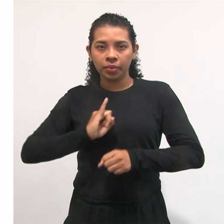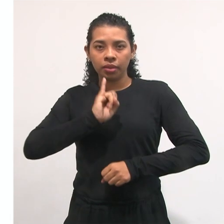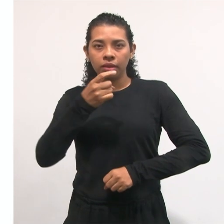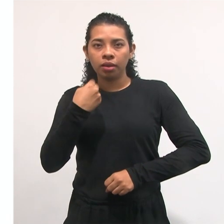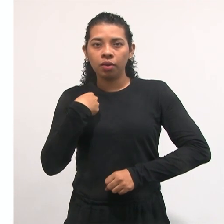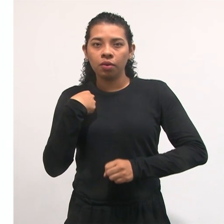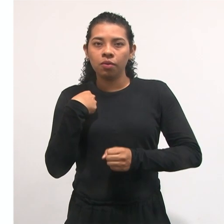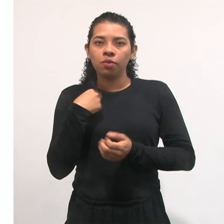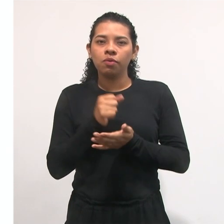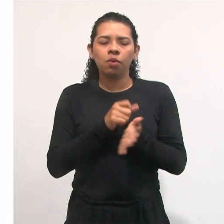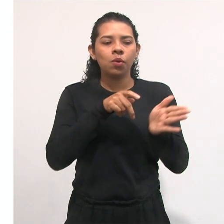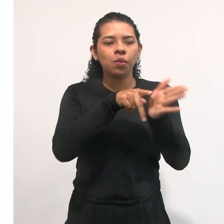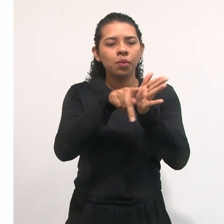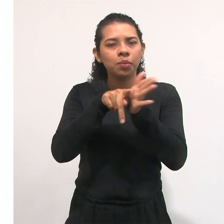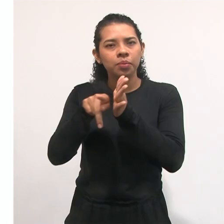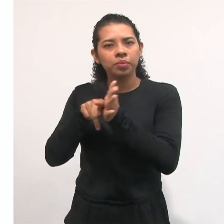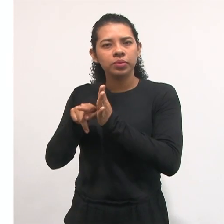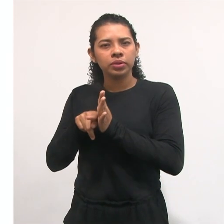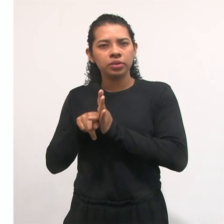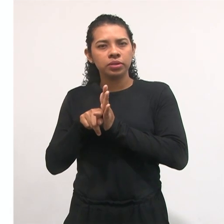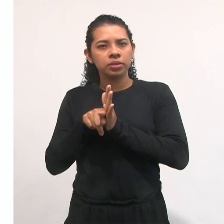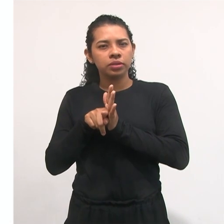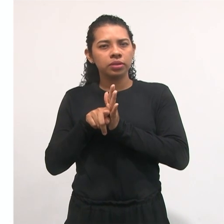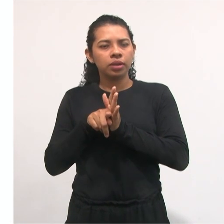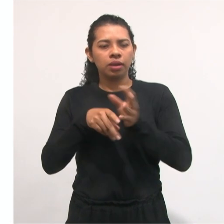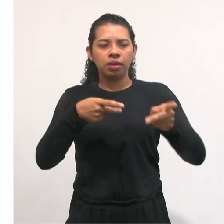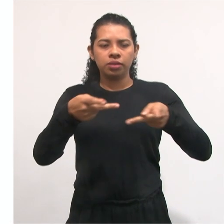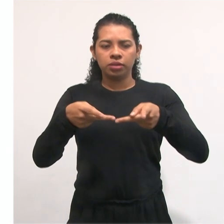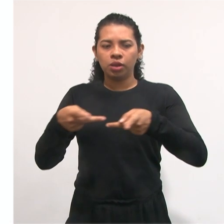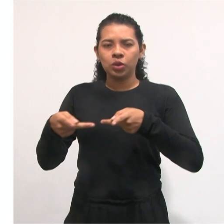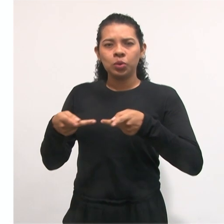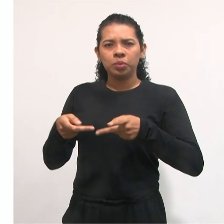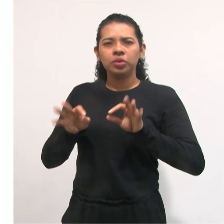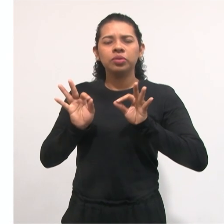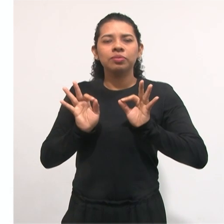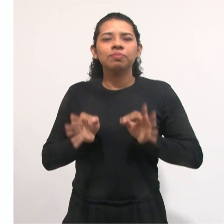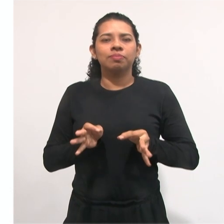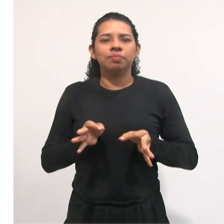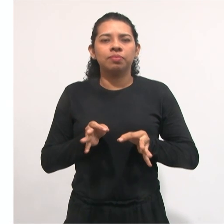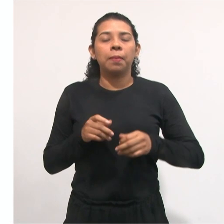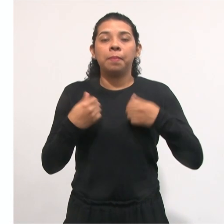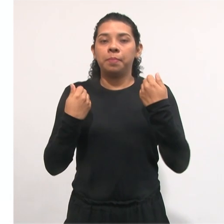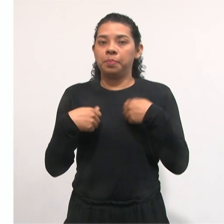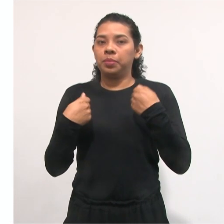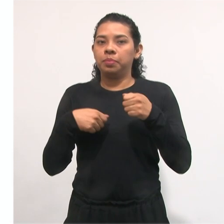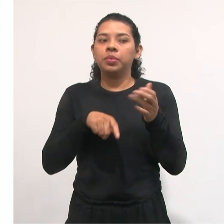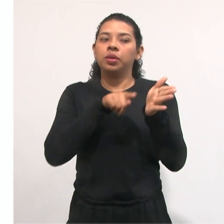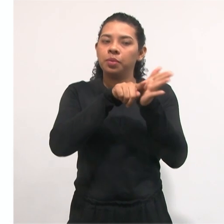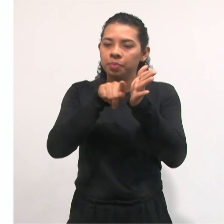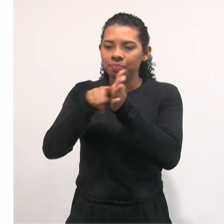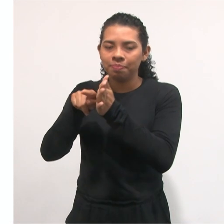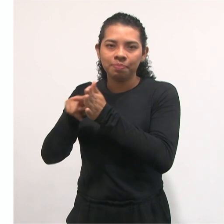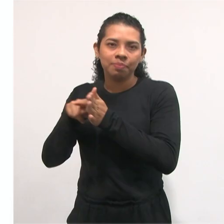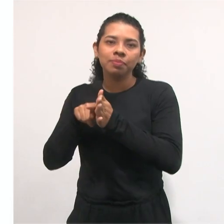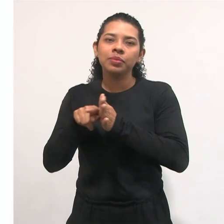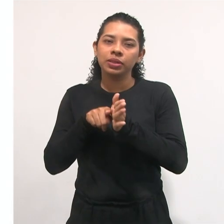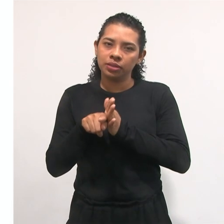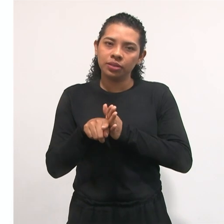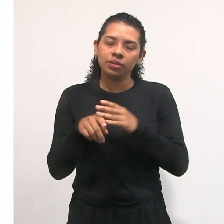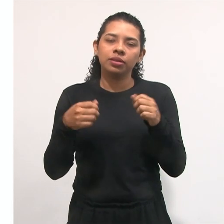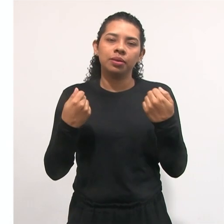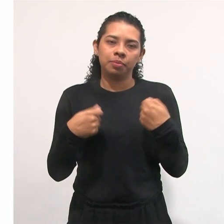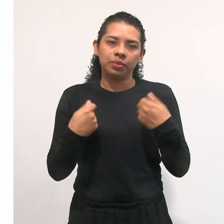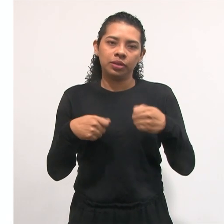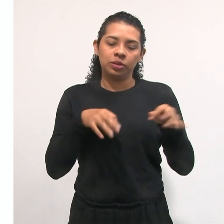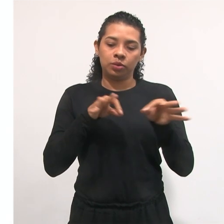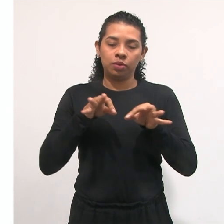precisar de fazer coleta, levantamento, eu tenho que fazer todo um processo de levantamento, do planejamento da minha pesquisa, não faço nada sem isso,